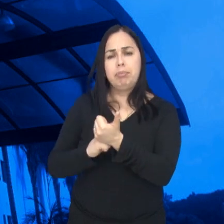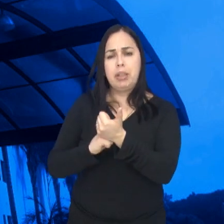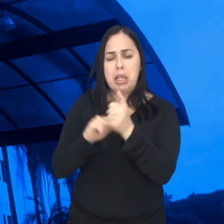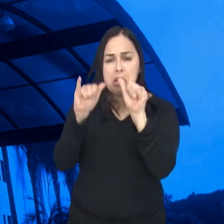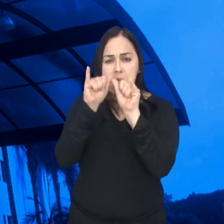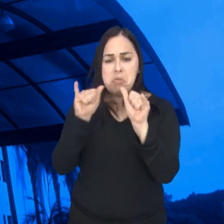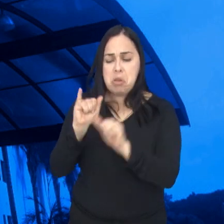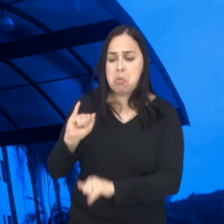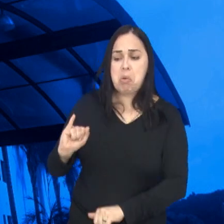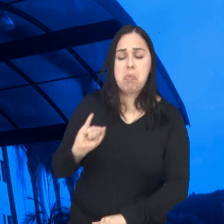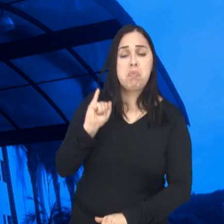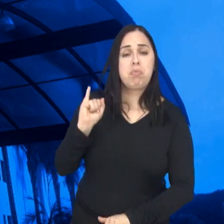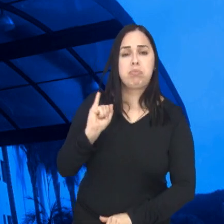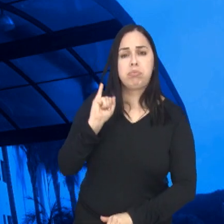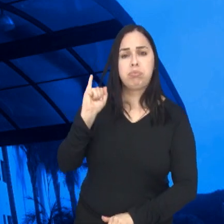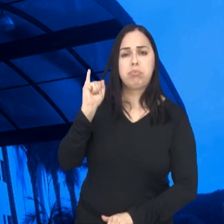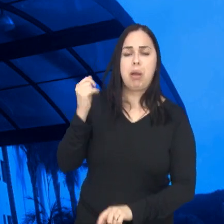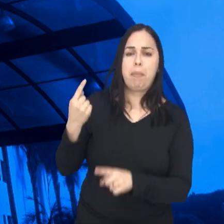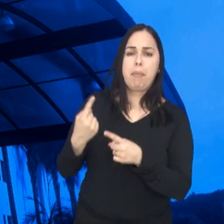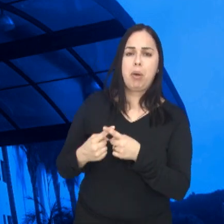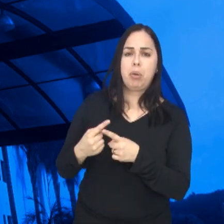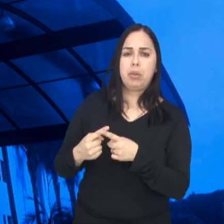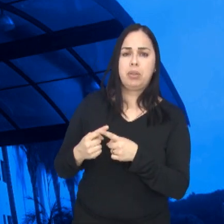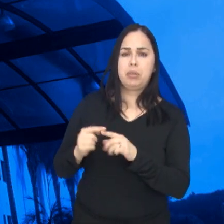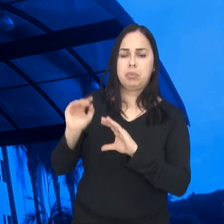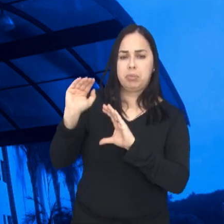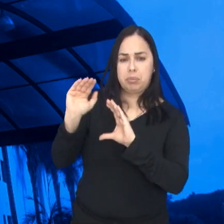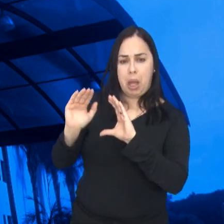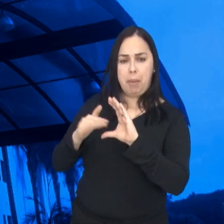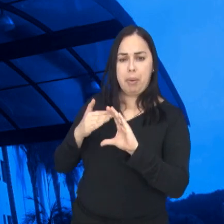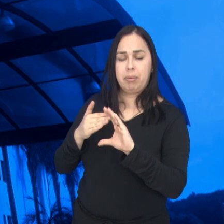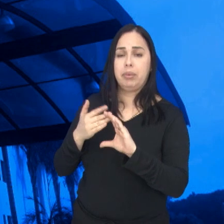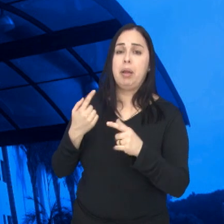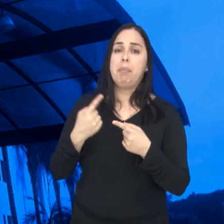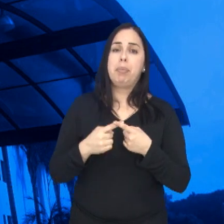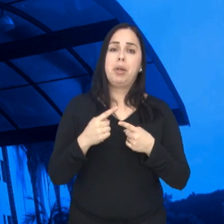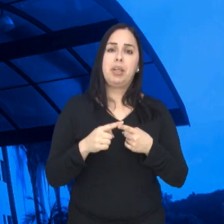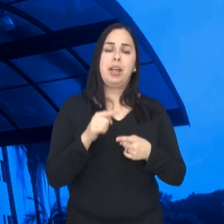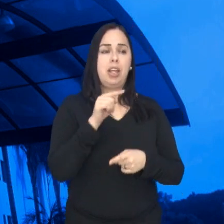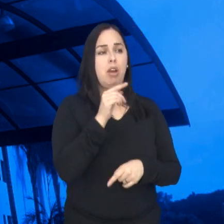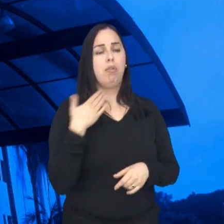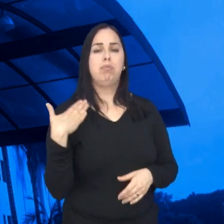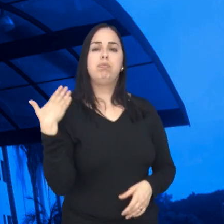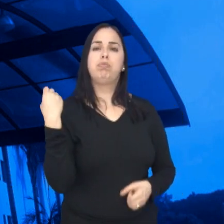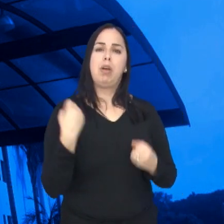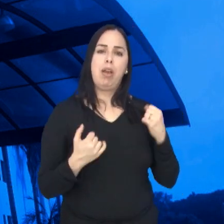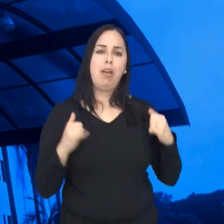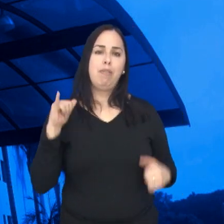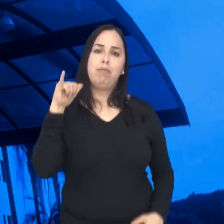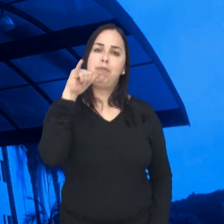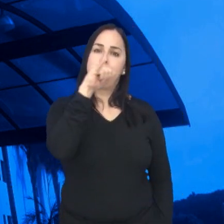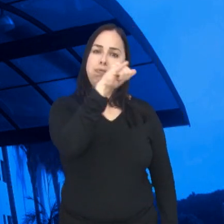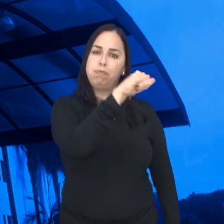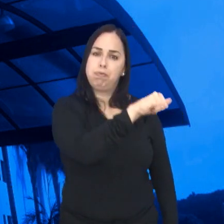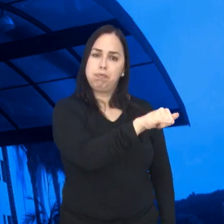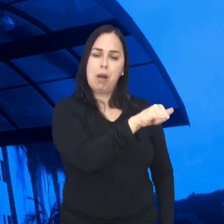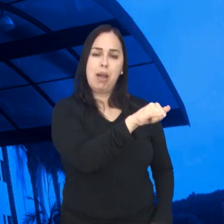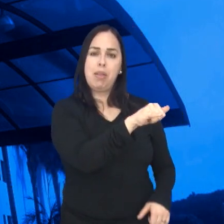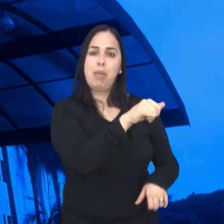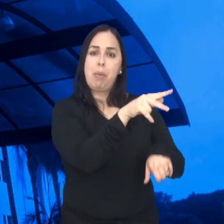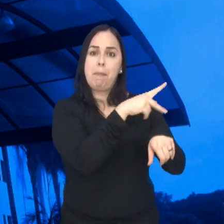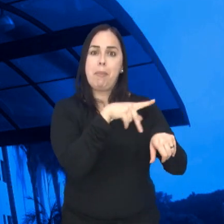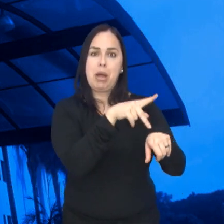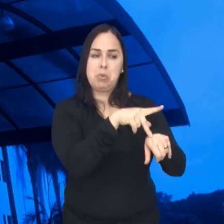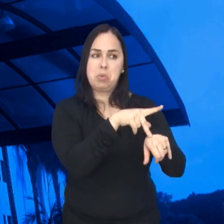algo desse projeto, porque acabo de chegar de uma nação que é